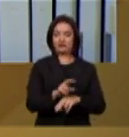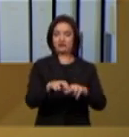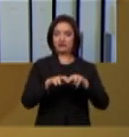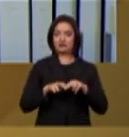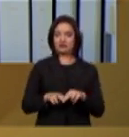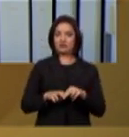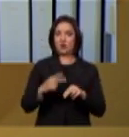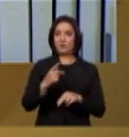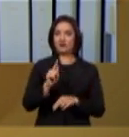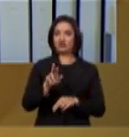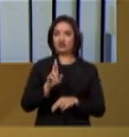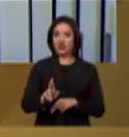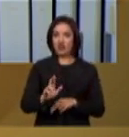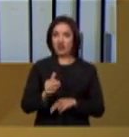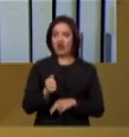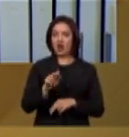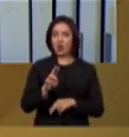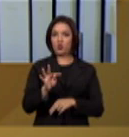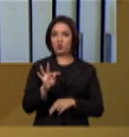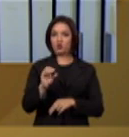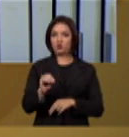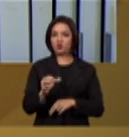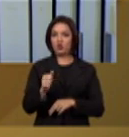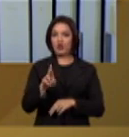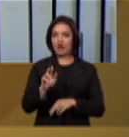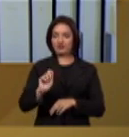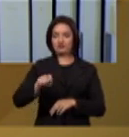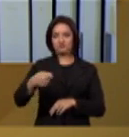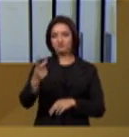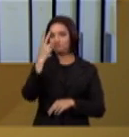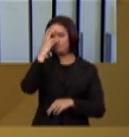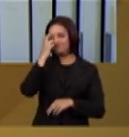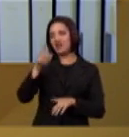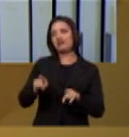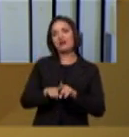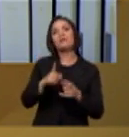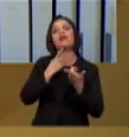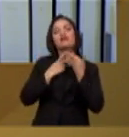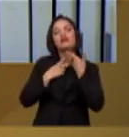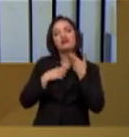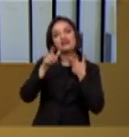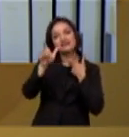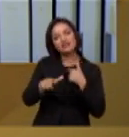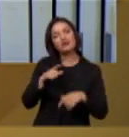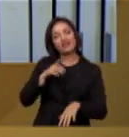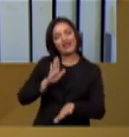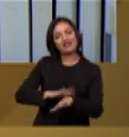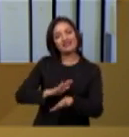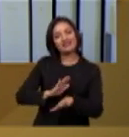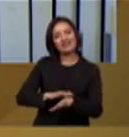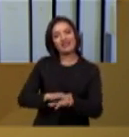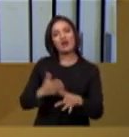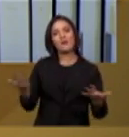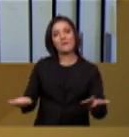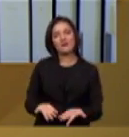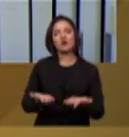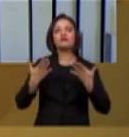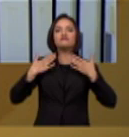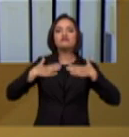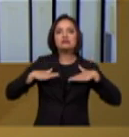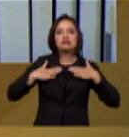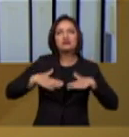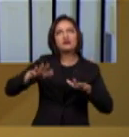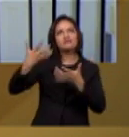Procurador-Geral da República, desejo também que tenha um bom período de reflexão